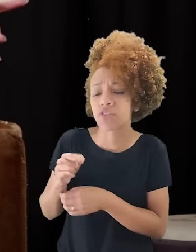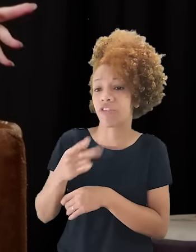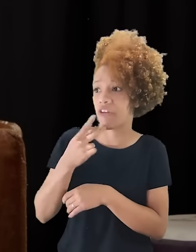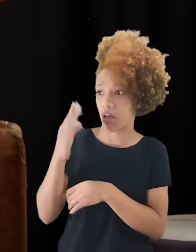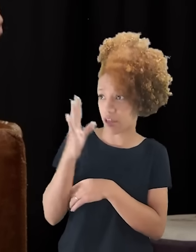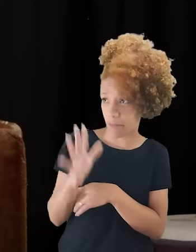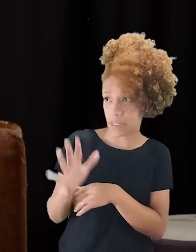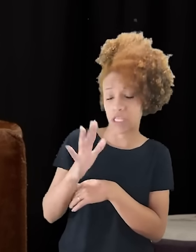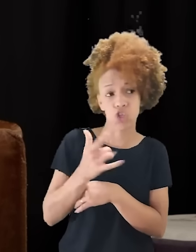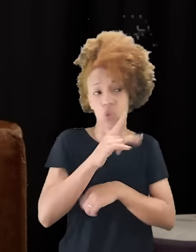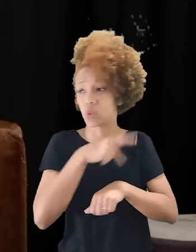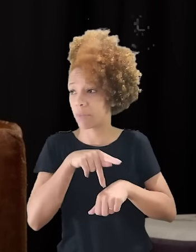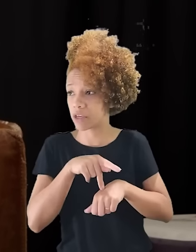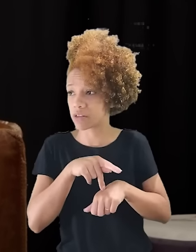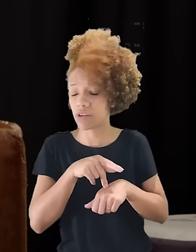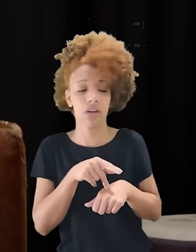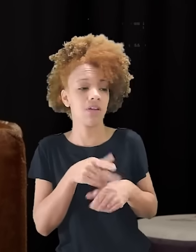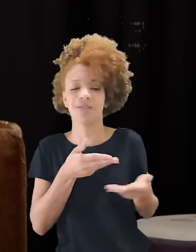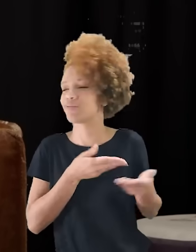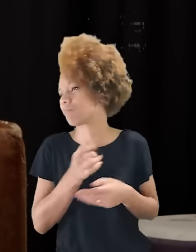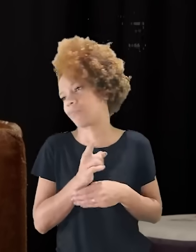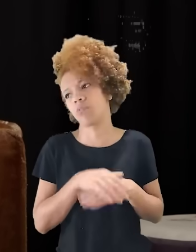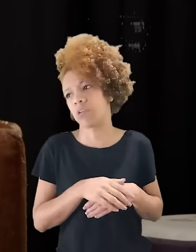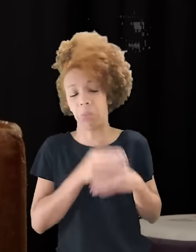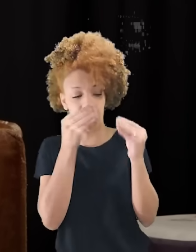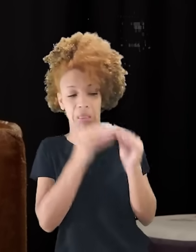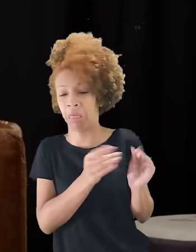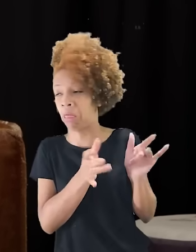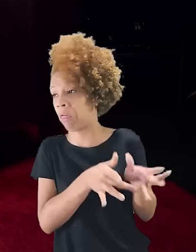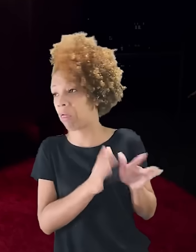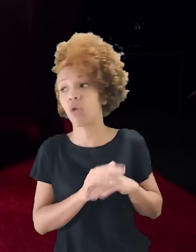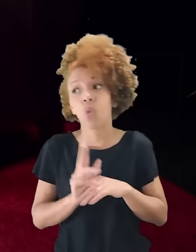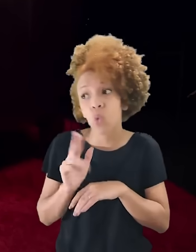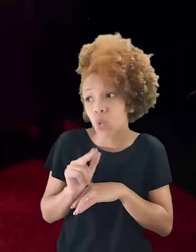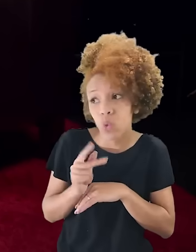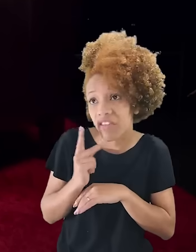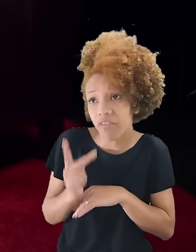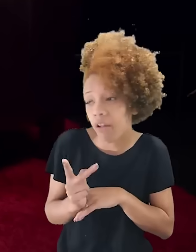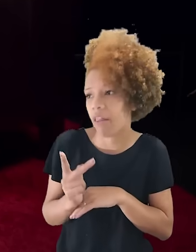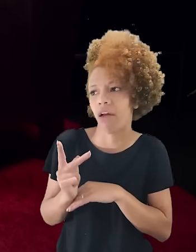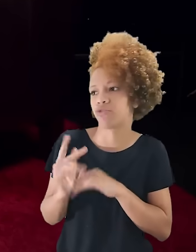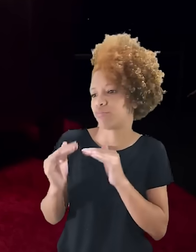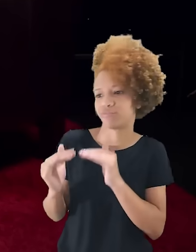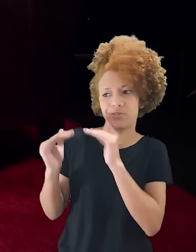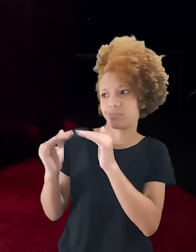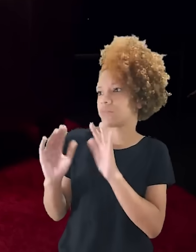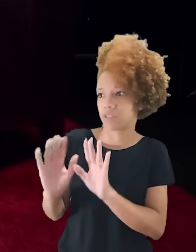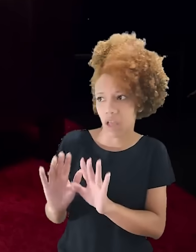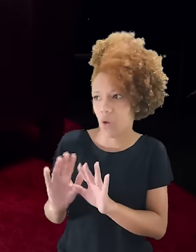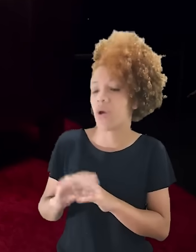se você fala que é brasileiro ou que é de fora eles não tratam bem eles tratam mal então nunca pode deixar chegar nesse